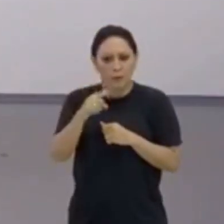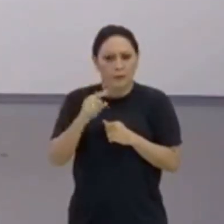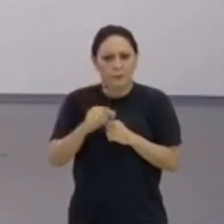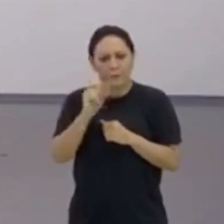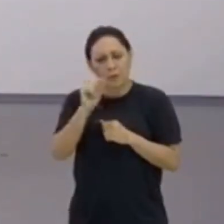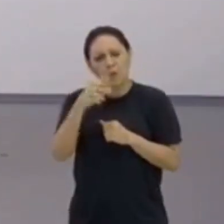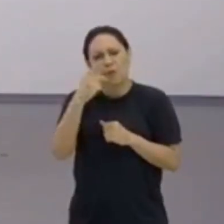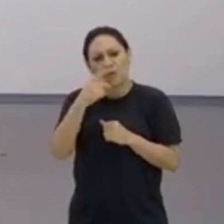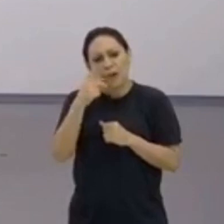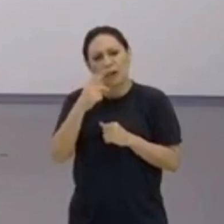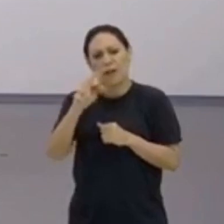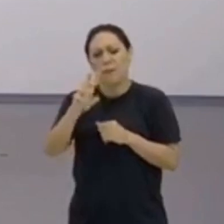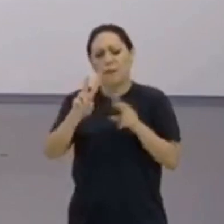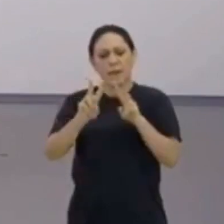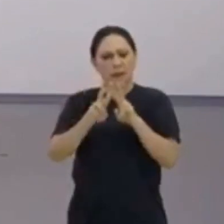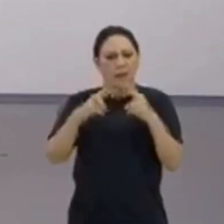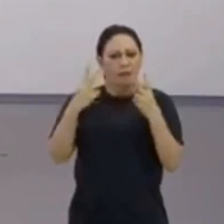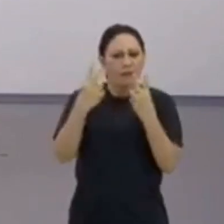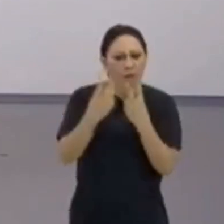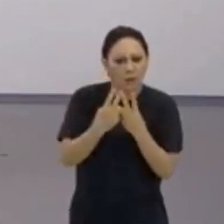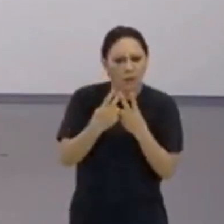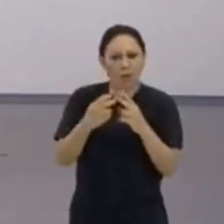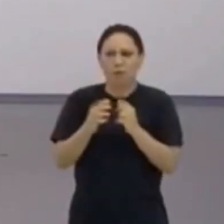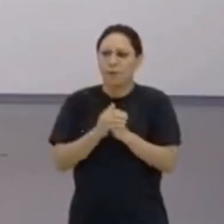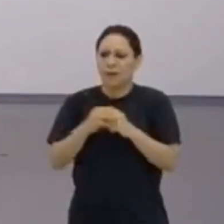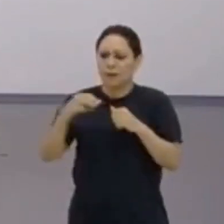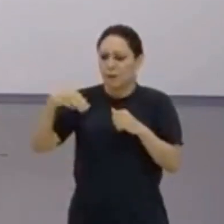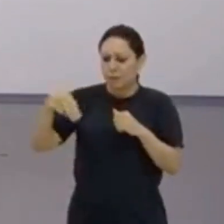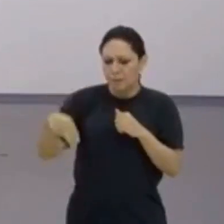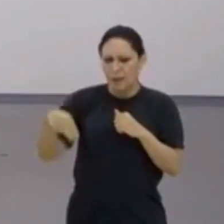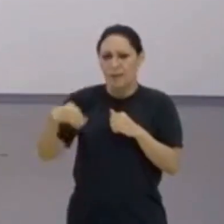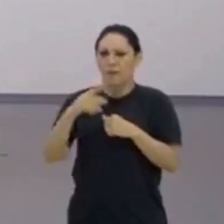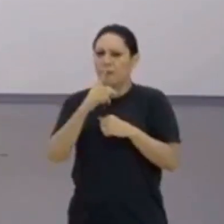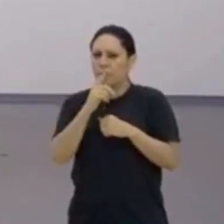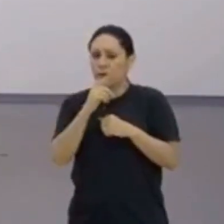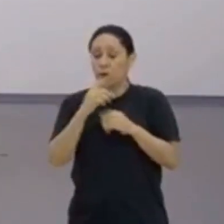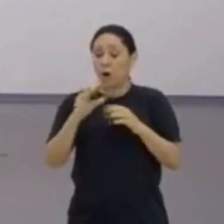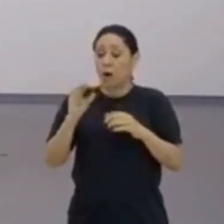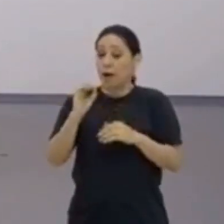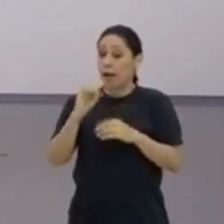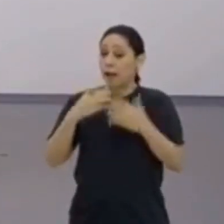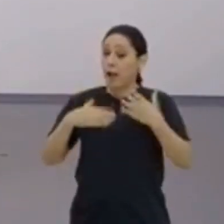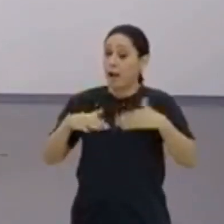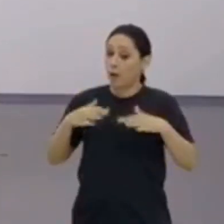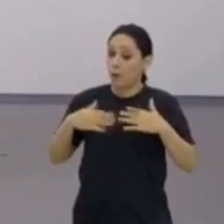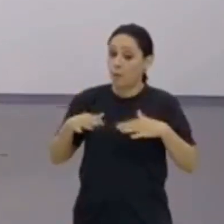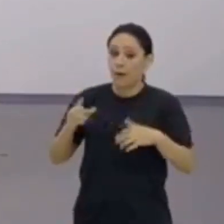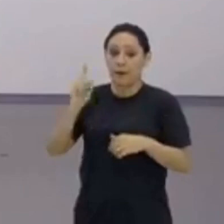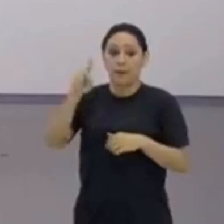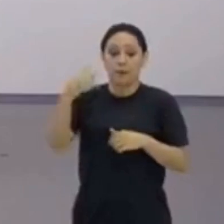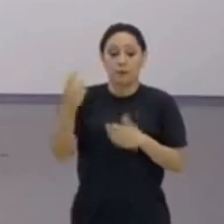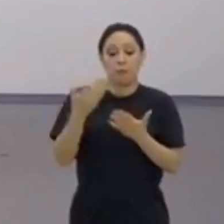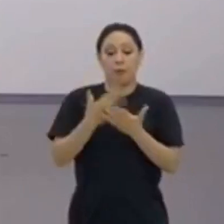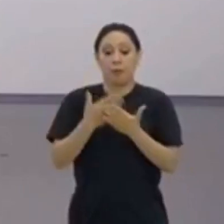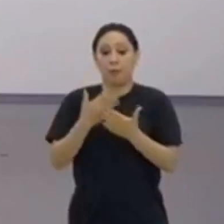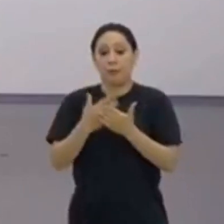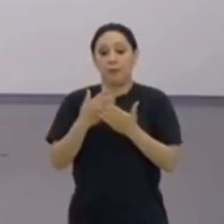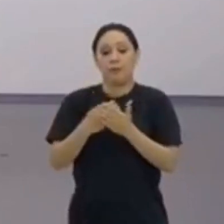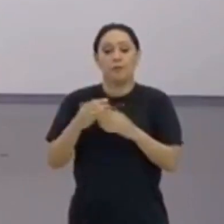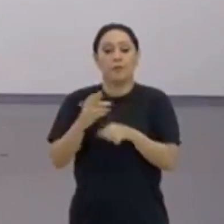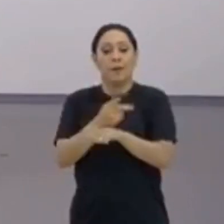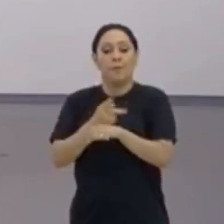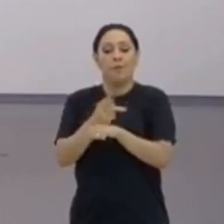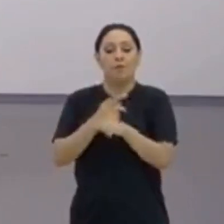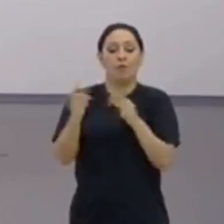tu falaste que o volume, metro cúbico, geralmente a gente fala litros. Opa. Nas próximas aulas, a gente vai buscar essa relação,